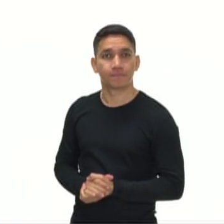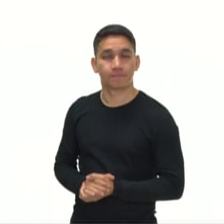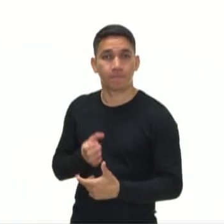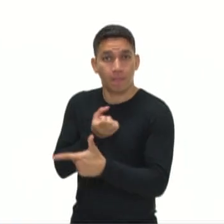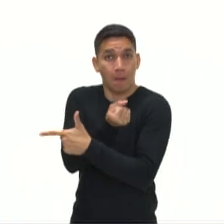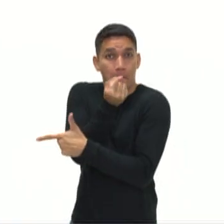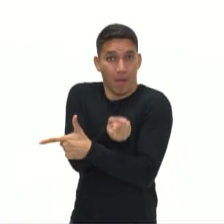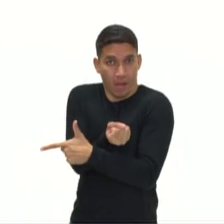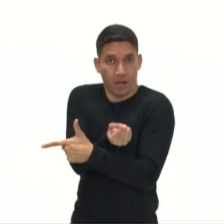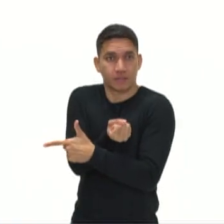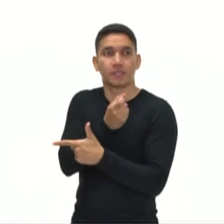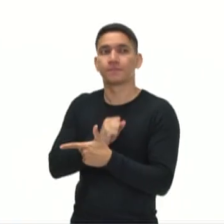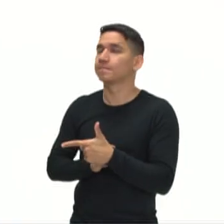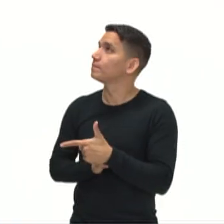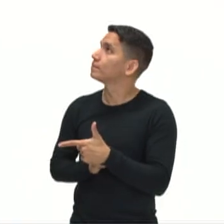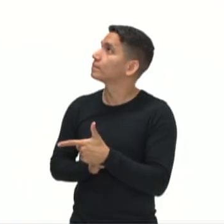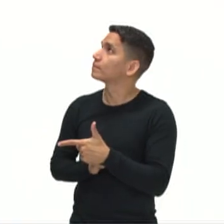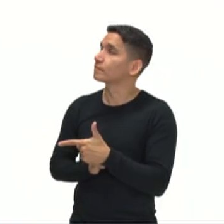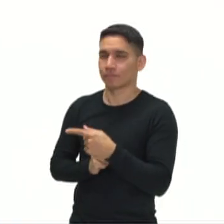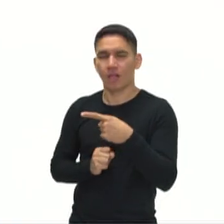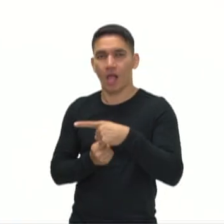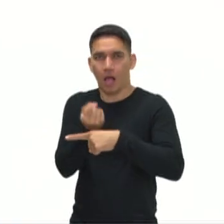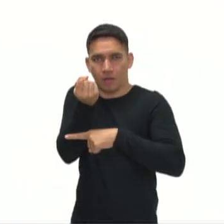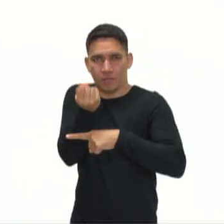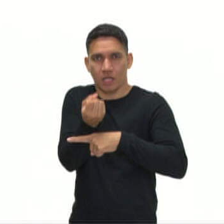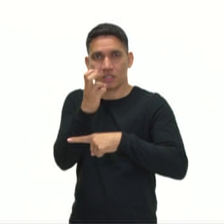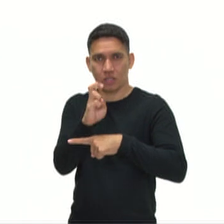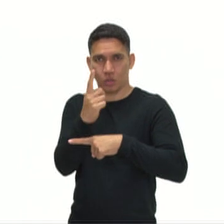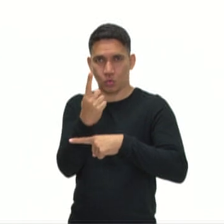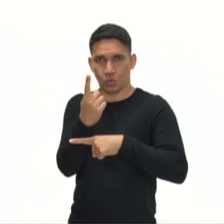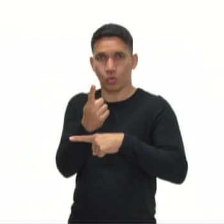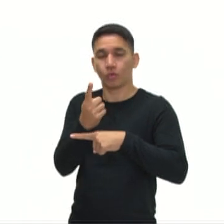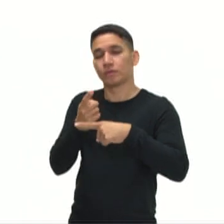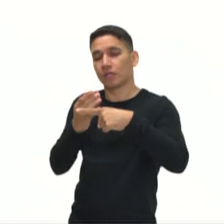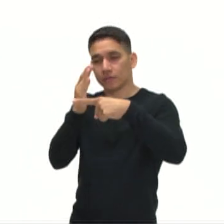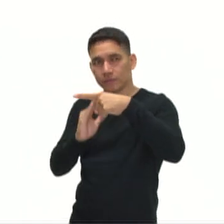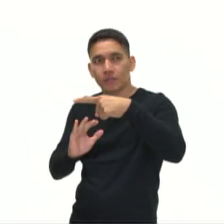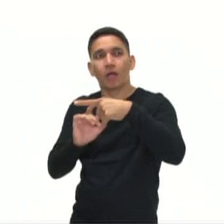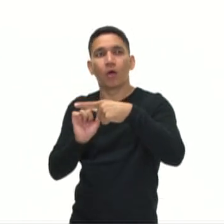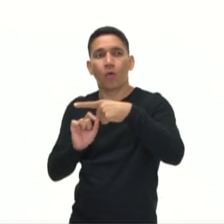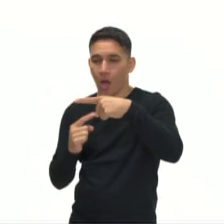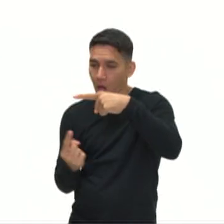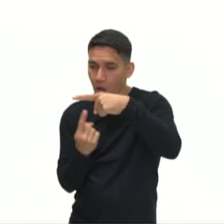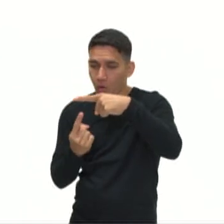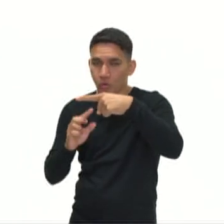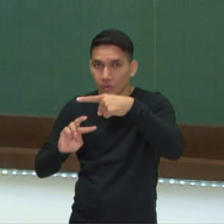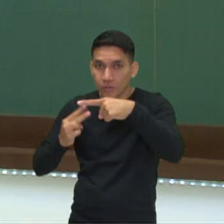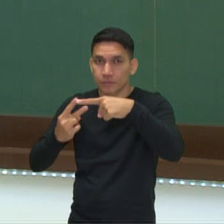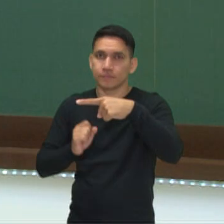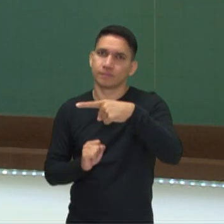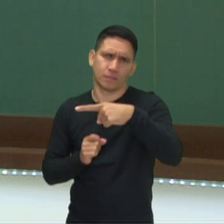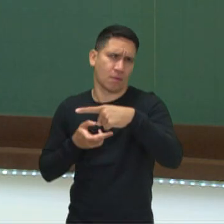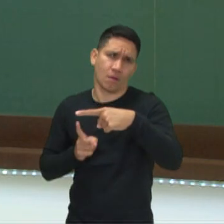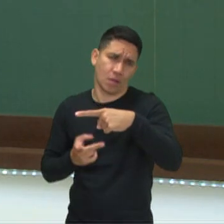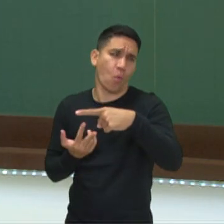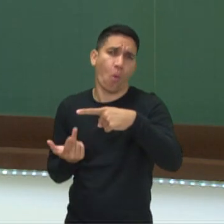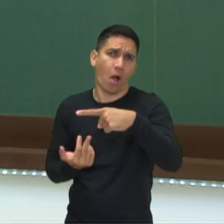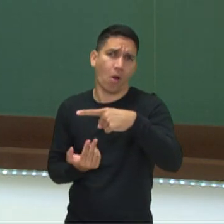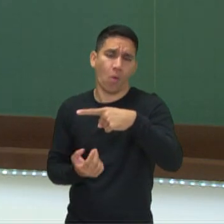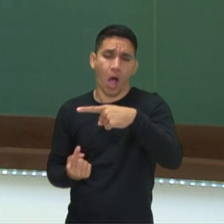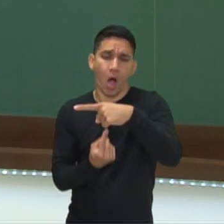51 quilogramas, dividido por altura ao quadrado. Ou altura vezes altura, gente. Dá na mesma,